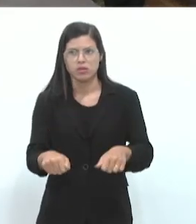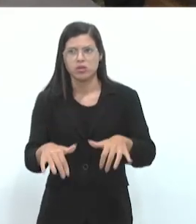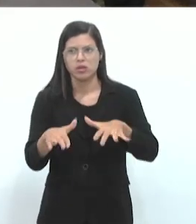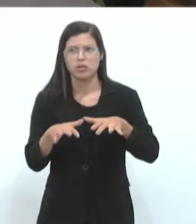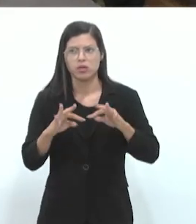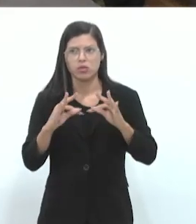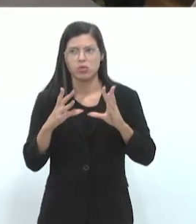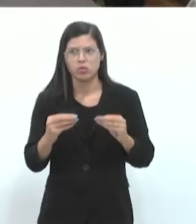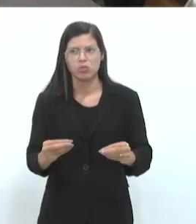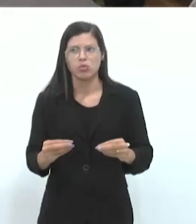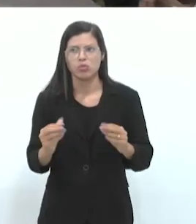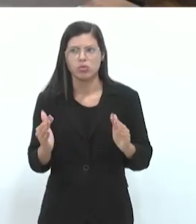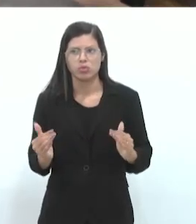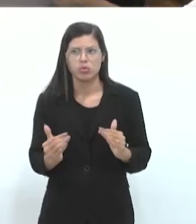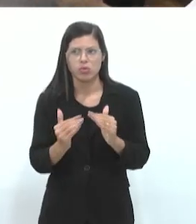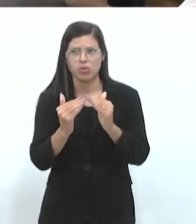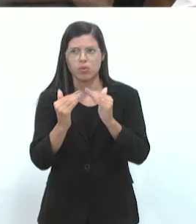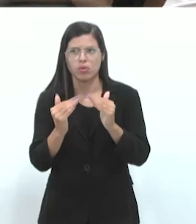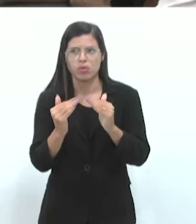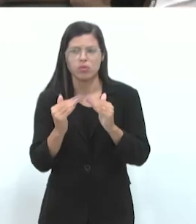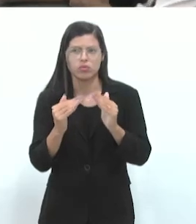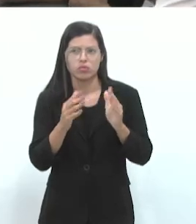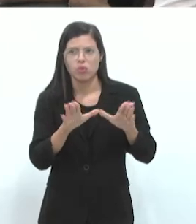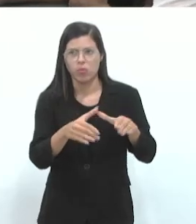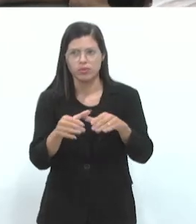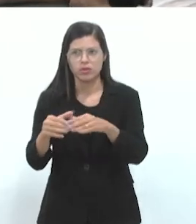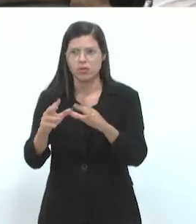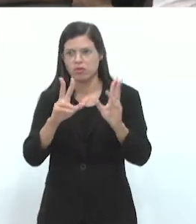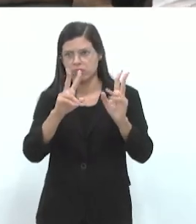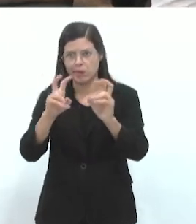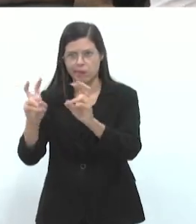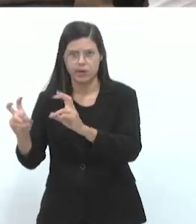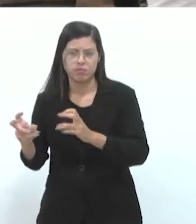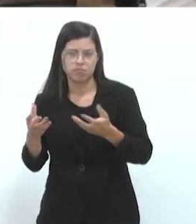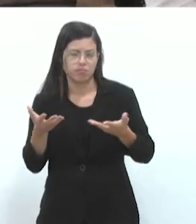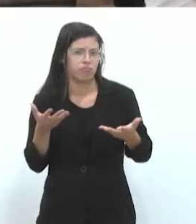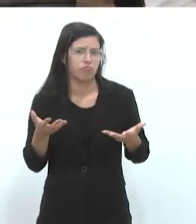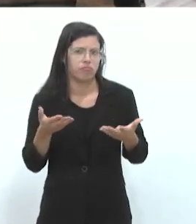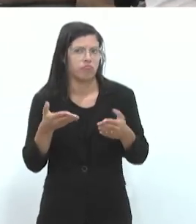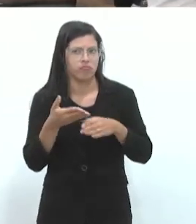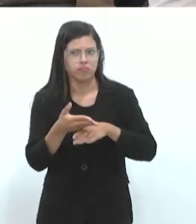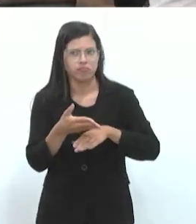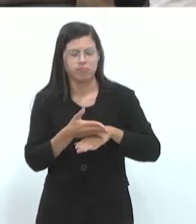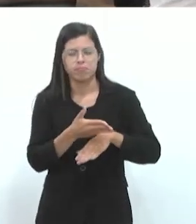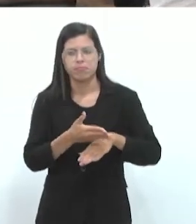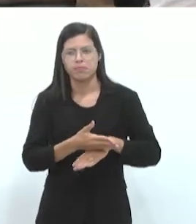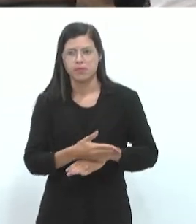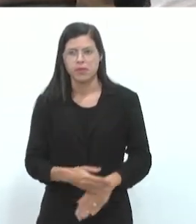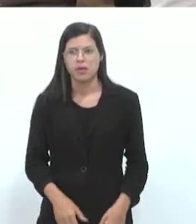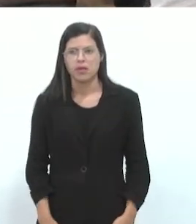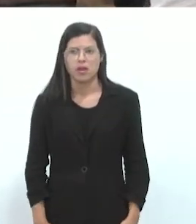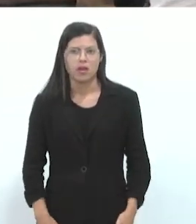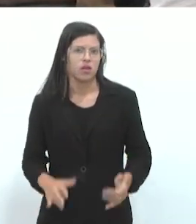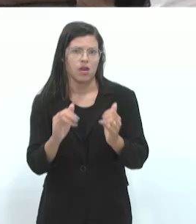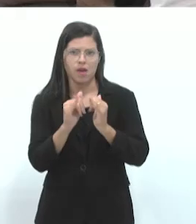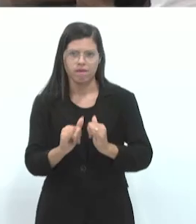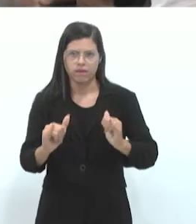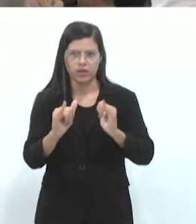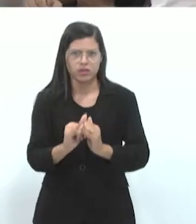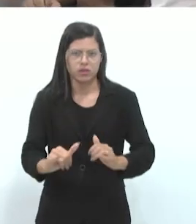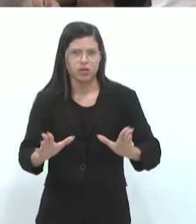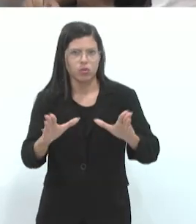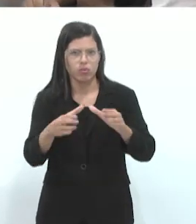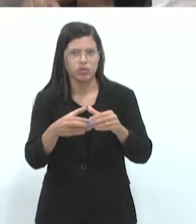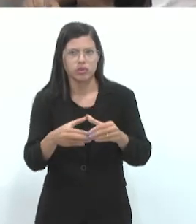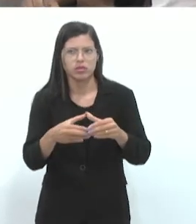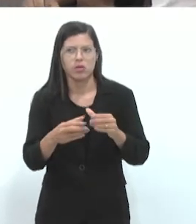com as comissões temáticas que quiserem participar e que, por favor, comunique aí a Comissão Presidente,